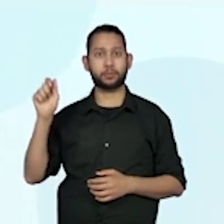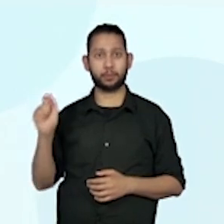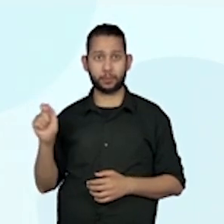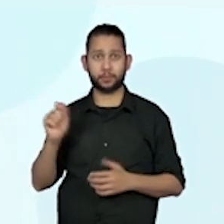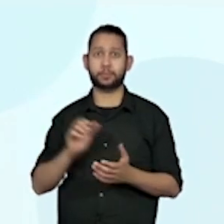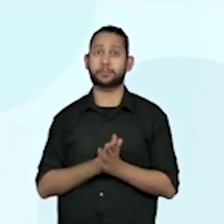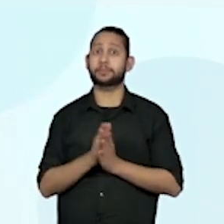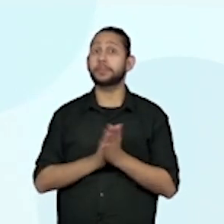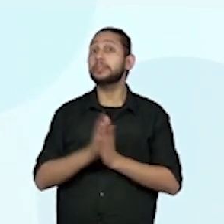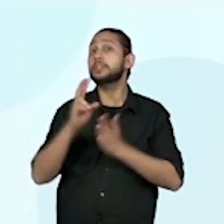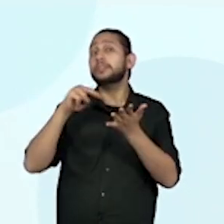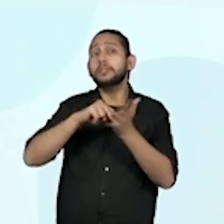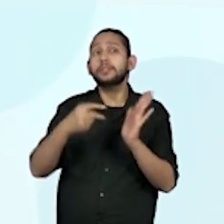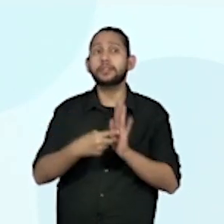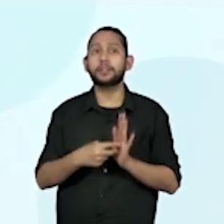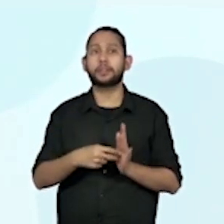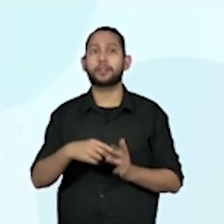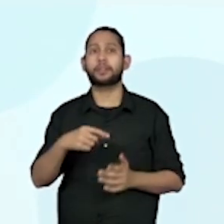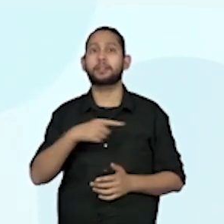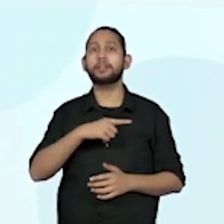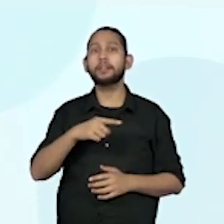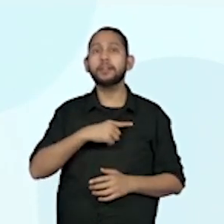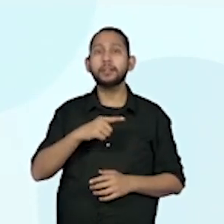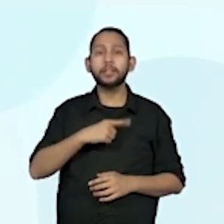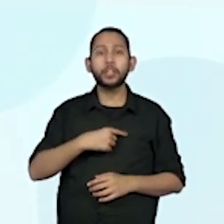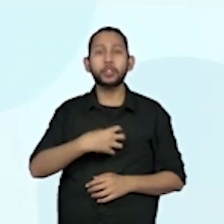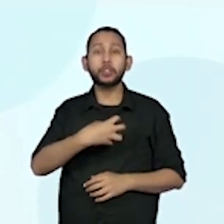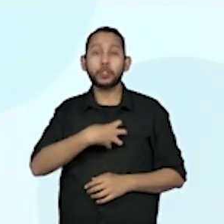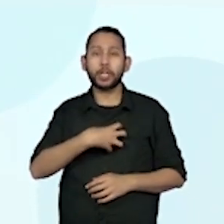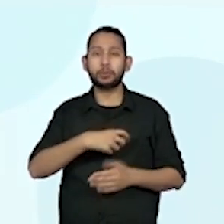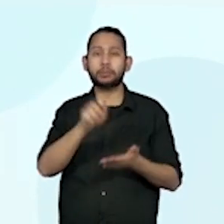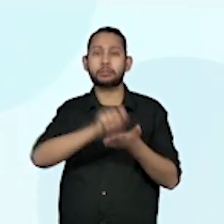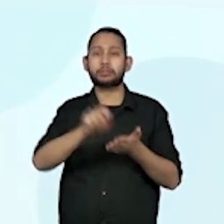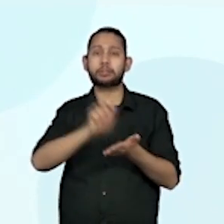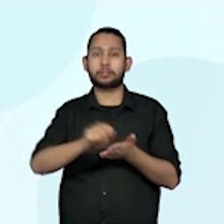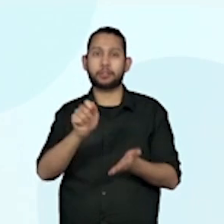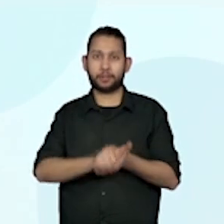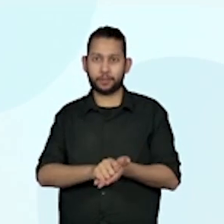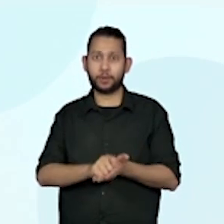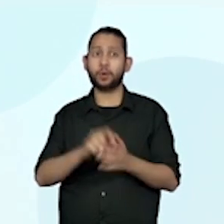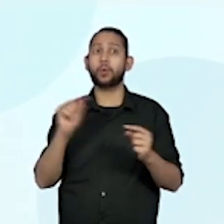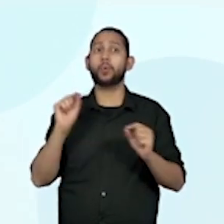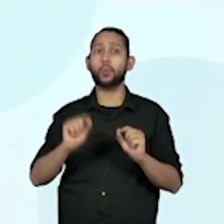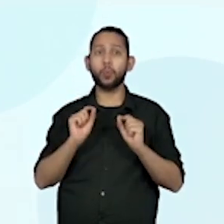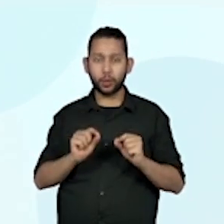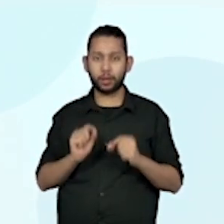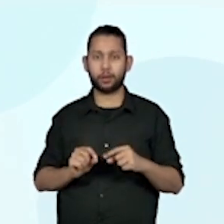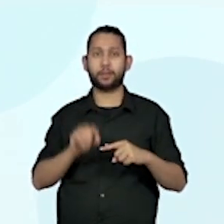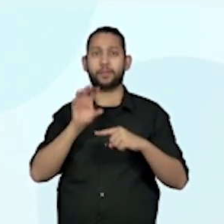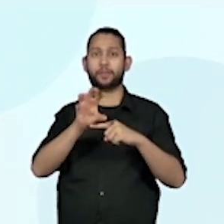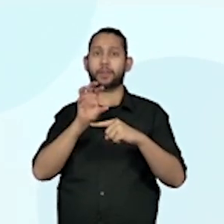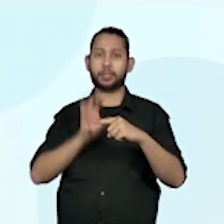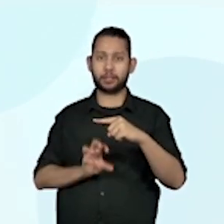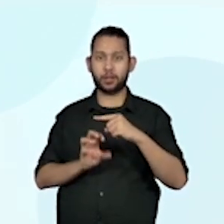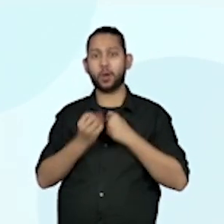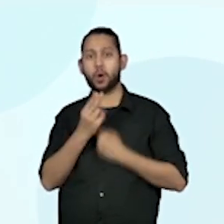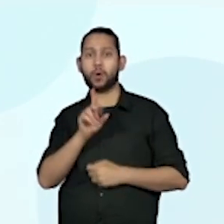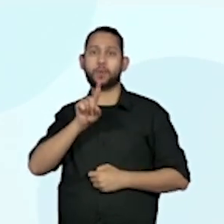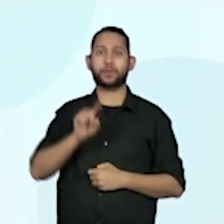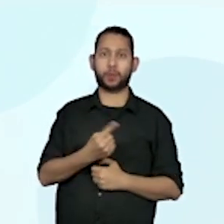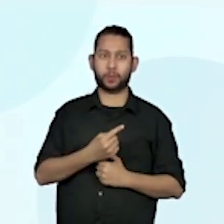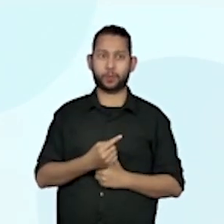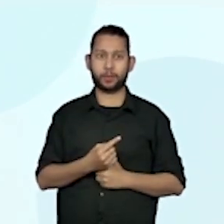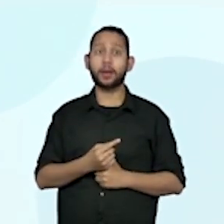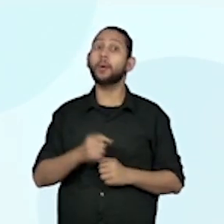MA04A. Identificar diferentes escritas na representações fracionária e decimal,